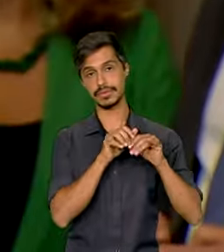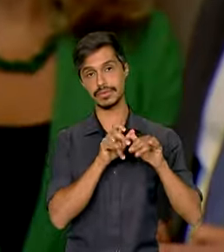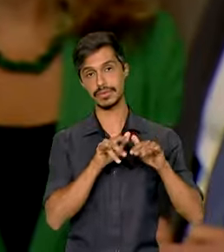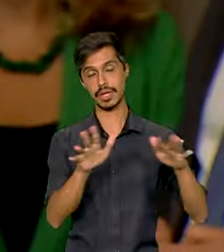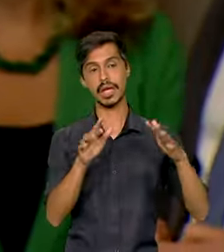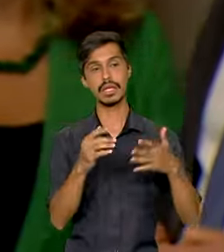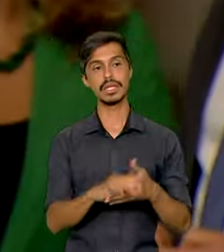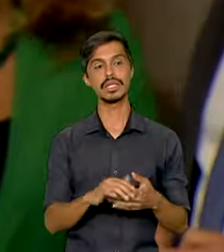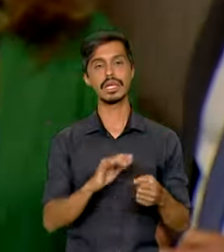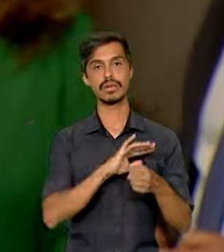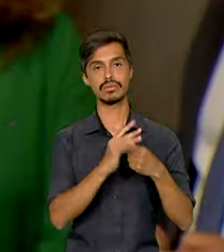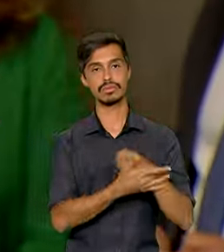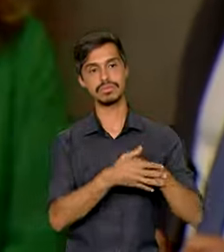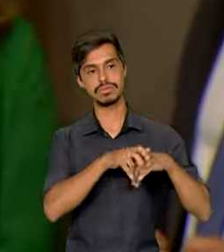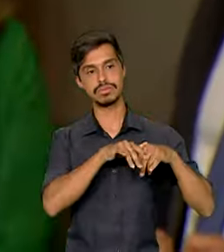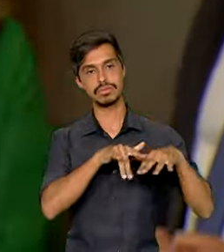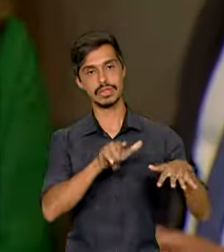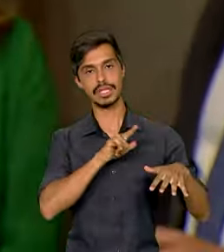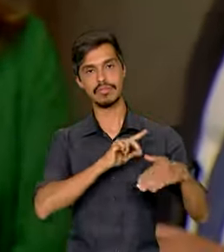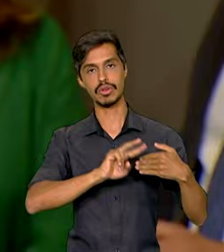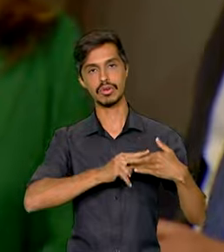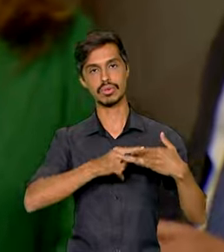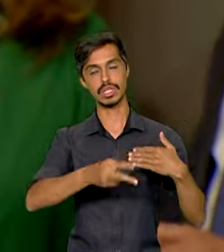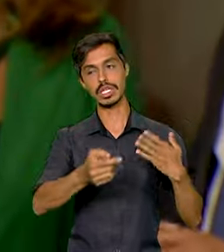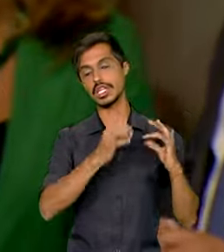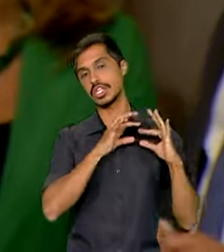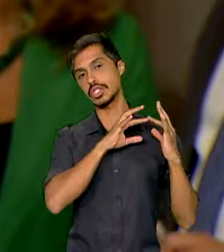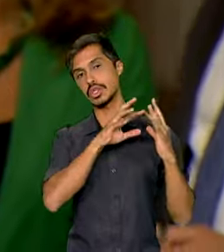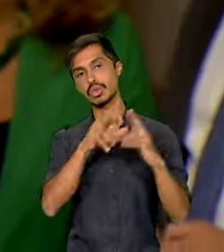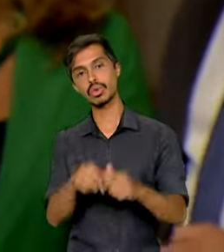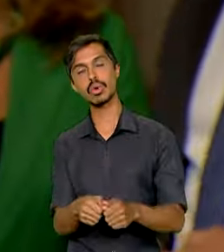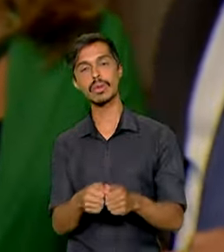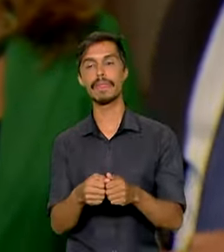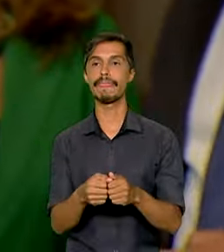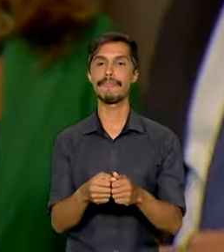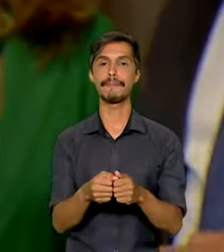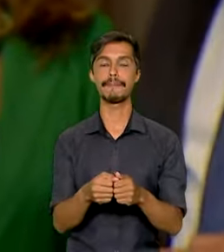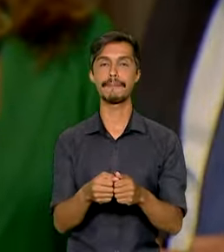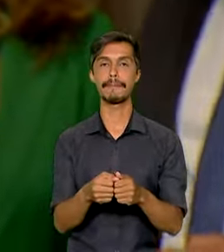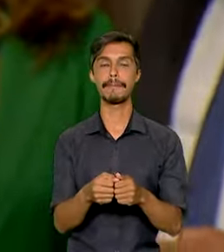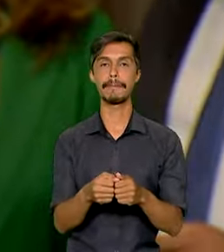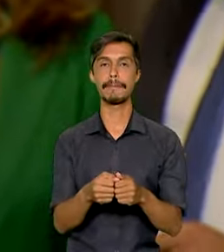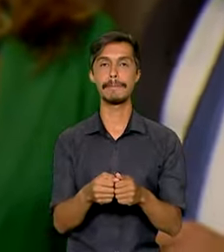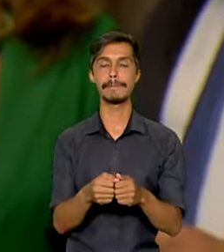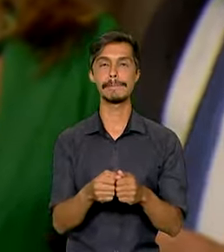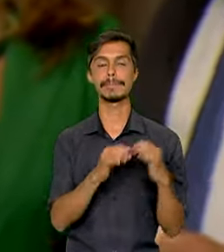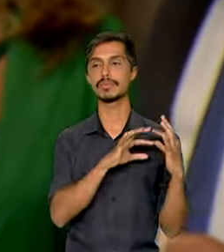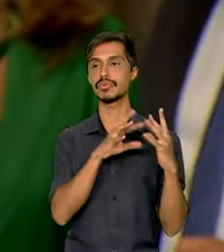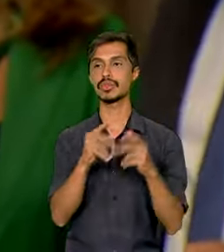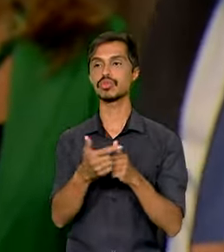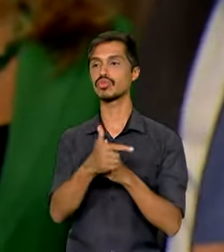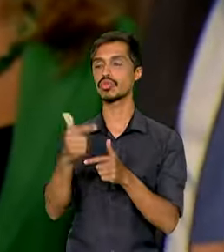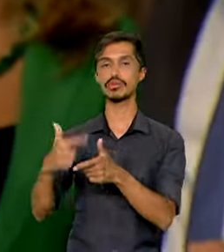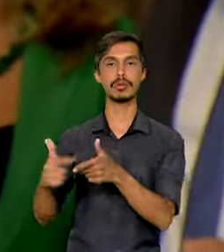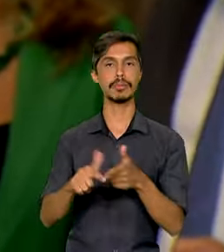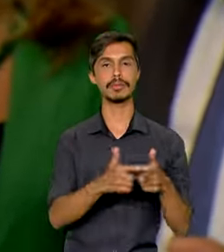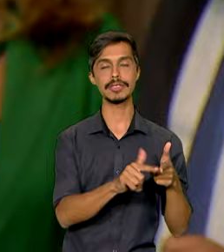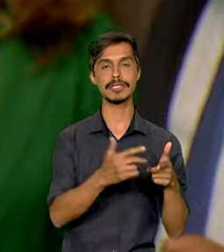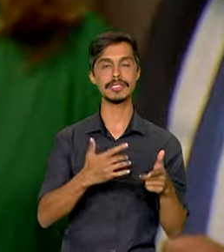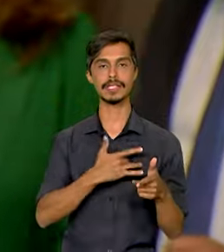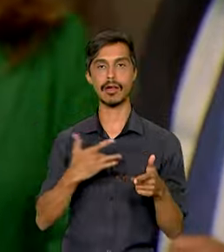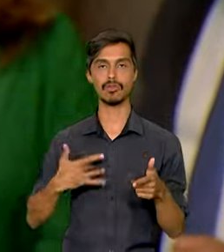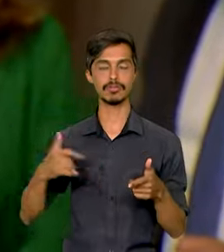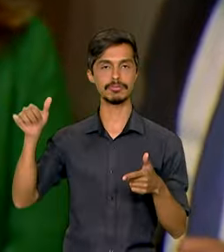que a pandemia de Covid-19 teve o efeito em todas as outras, em todos os outros problemas de saúde,